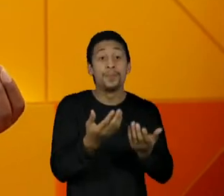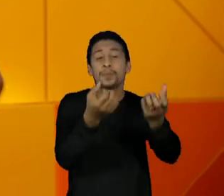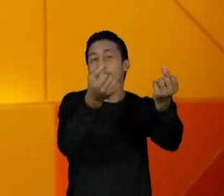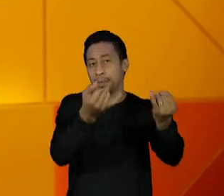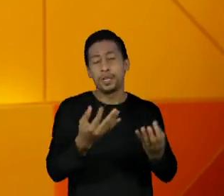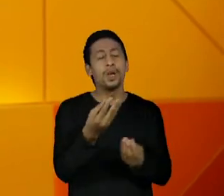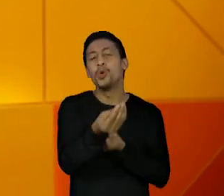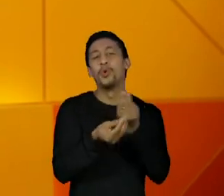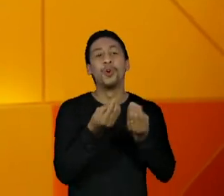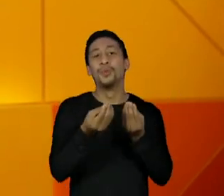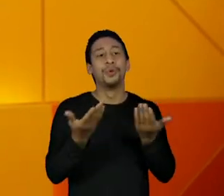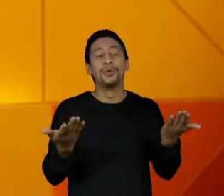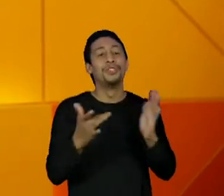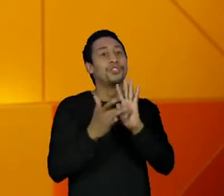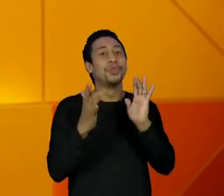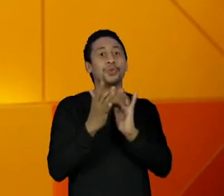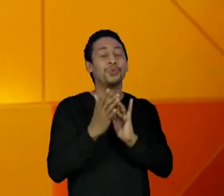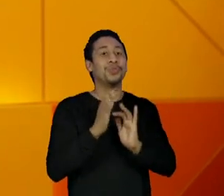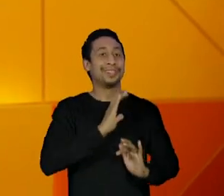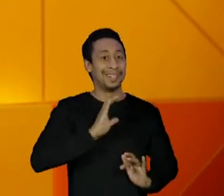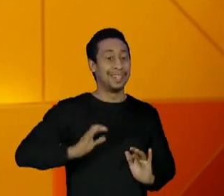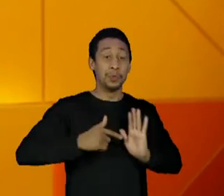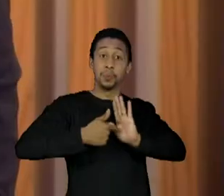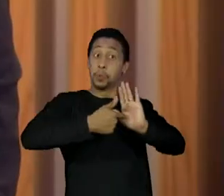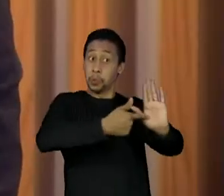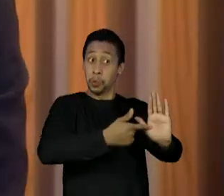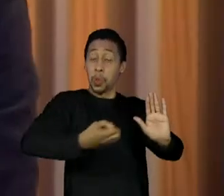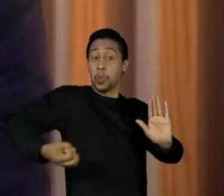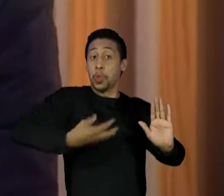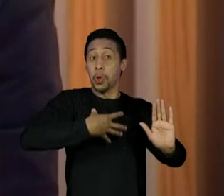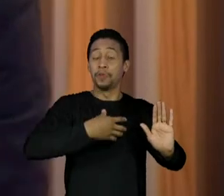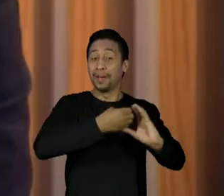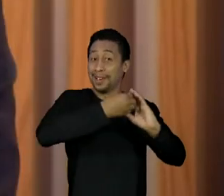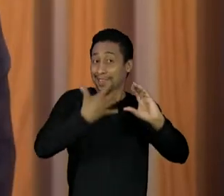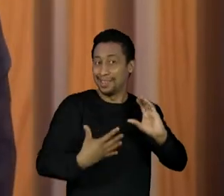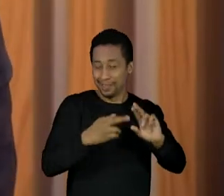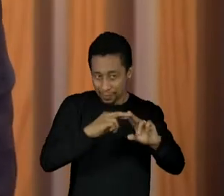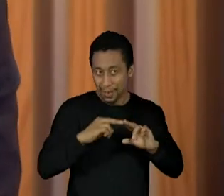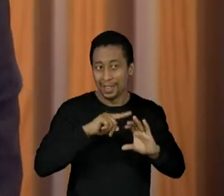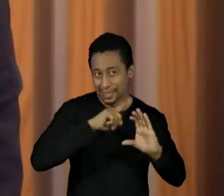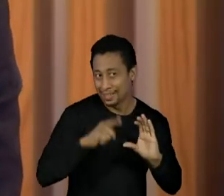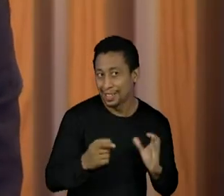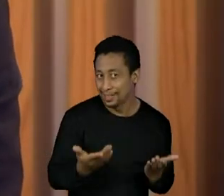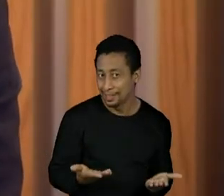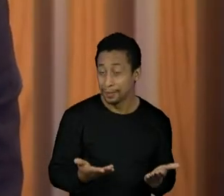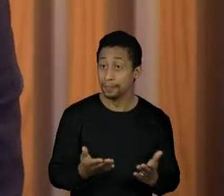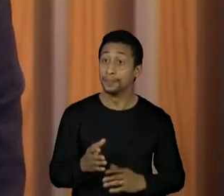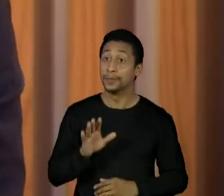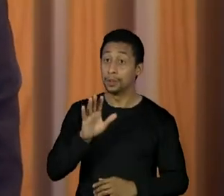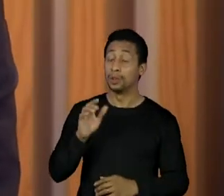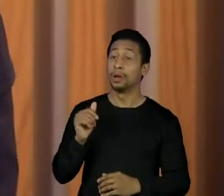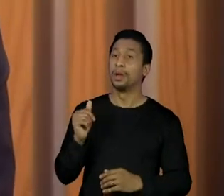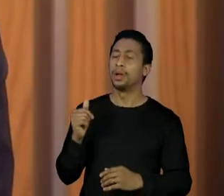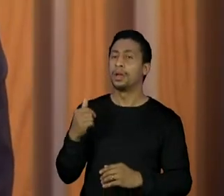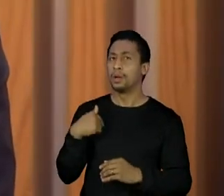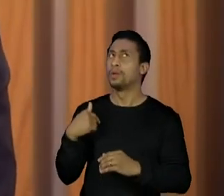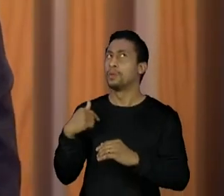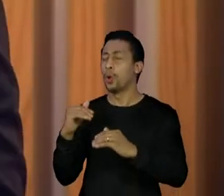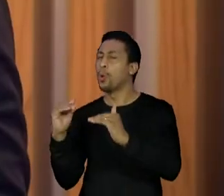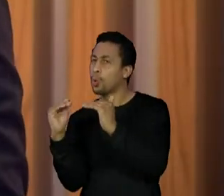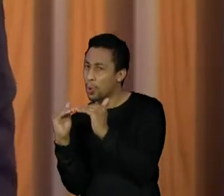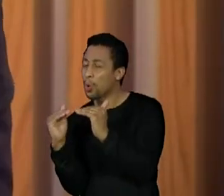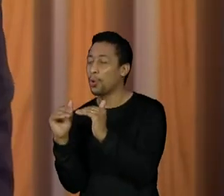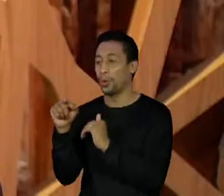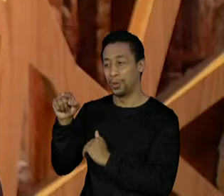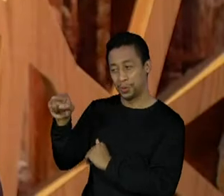Jesus negro pelos olhos, através dos olhos da ciência? Interessante. Em parte, eu concordo e bato palmas com o que foi dito no